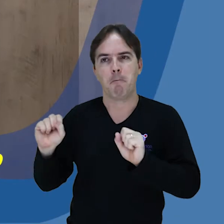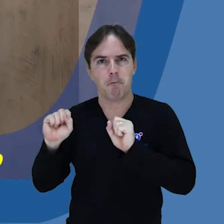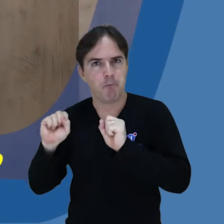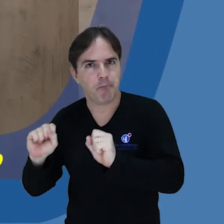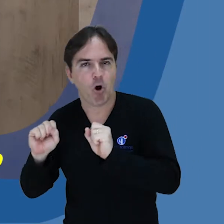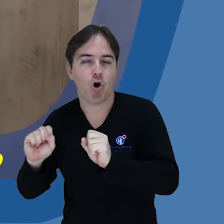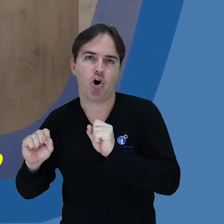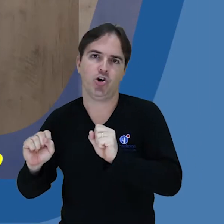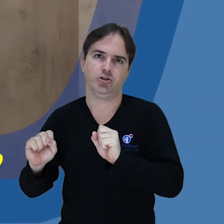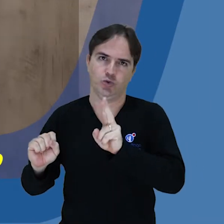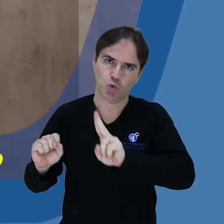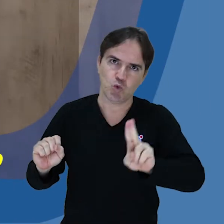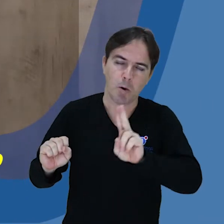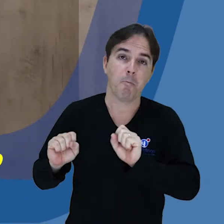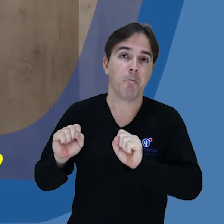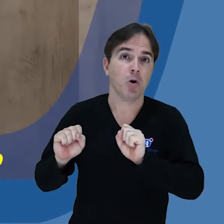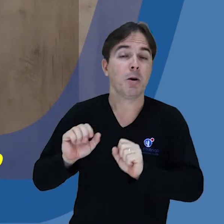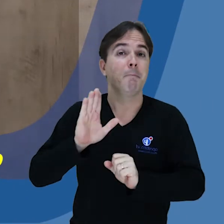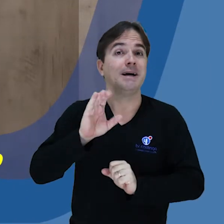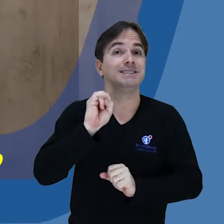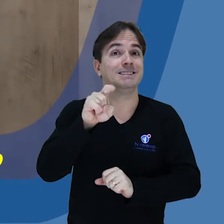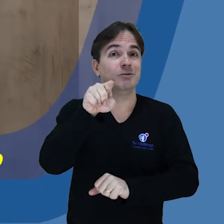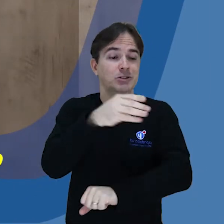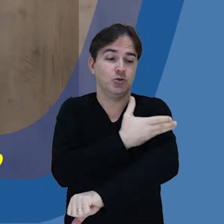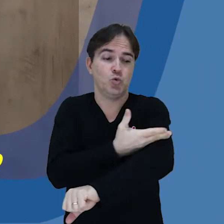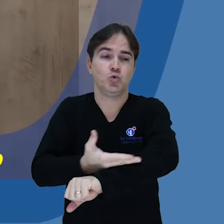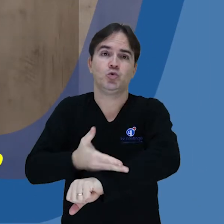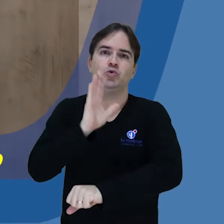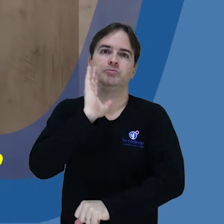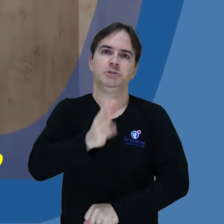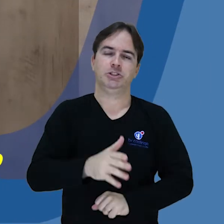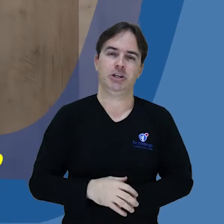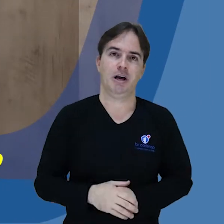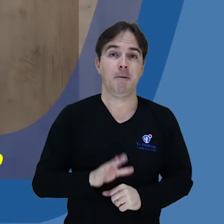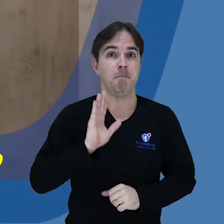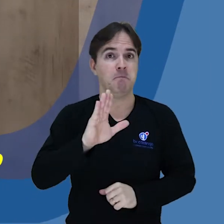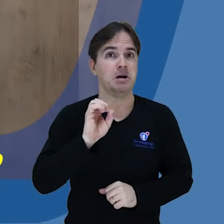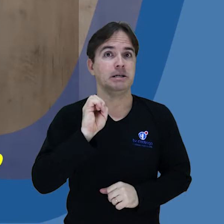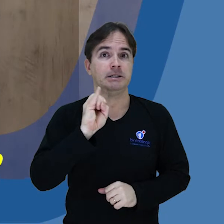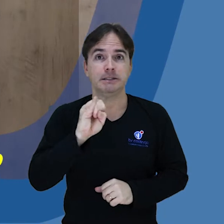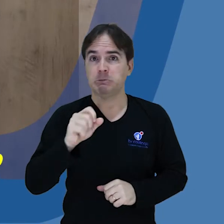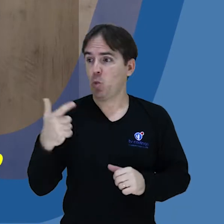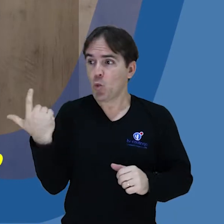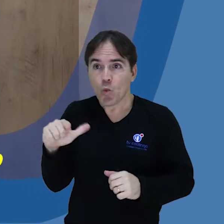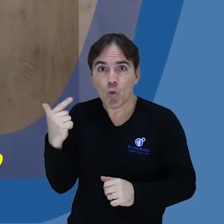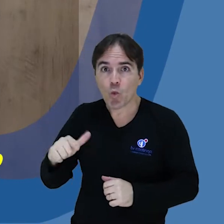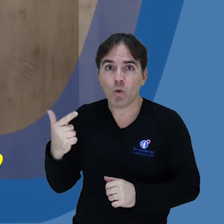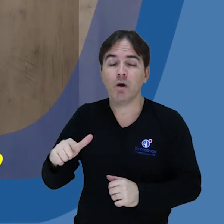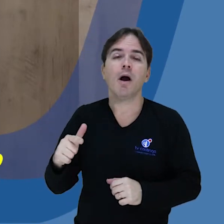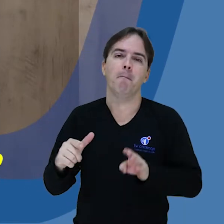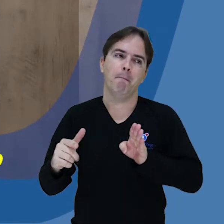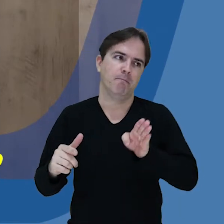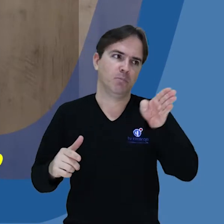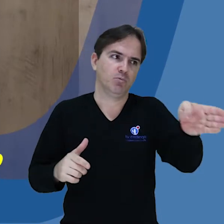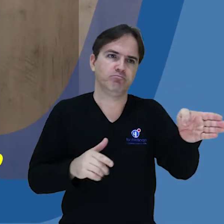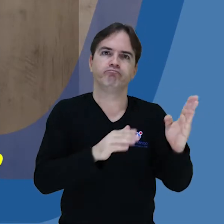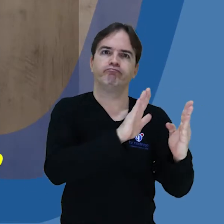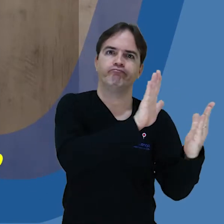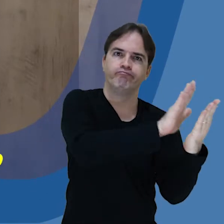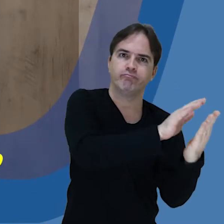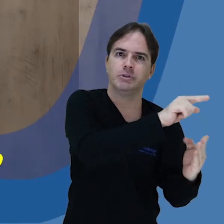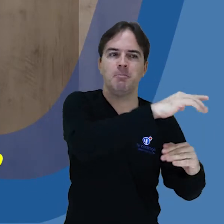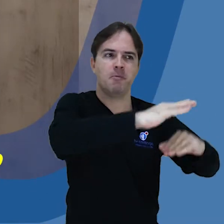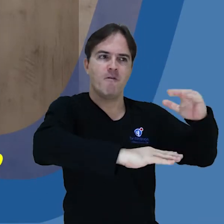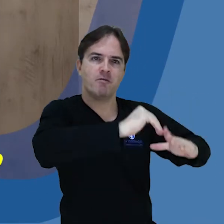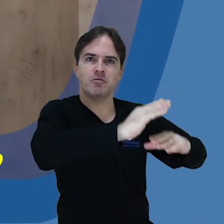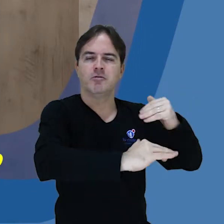tenha costume de utilizar. É isso que a gente busca procurar sempre na população, que ele já tenha costume de utilizar, para saber se ele não tem